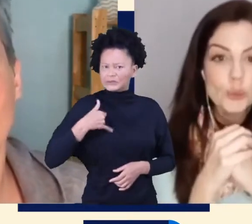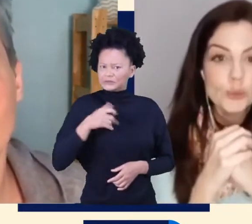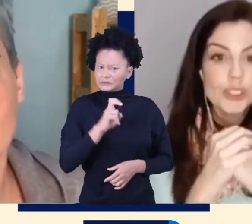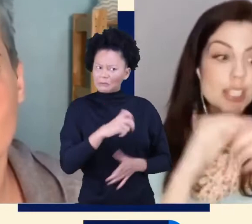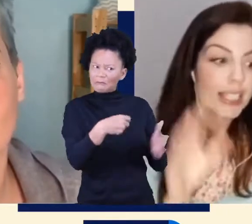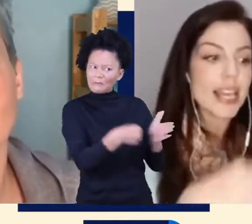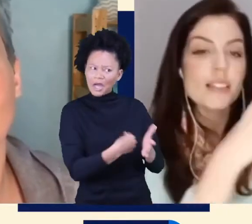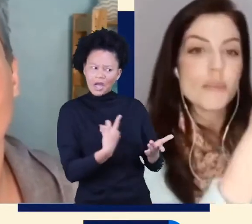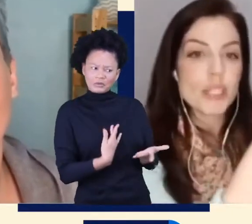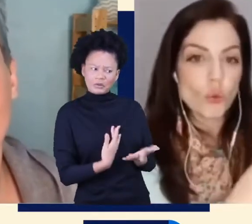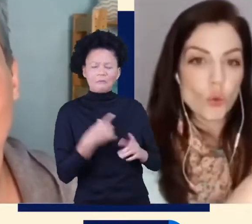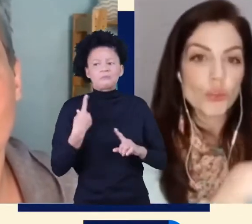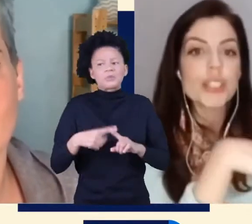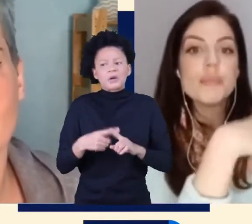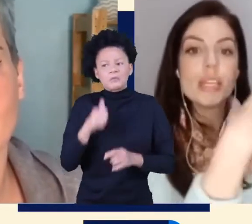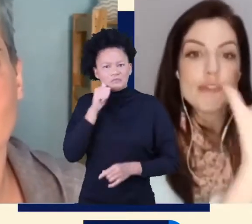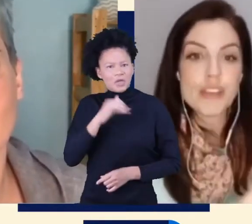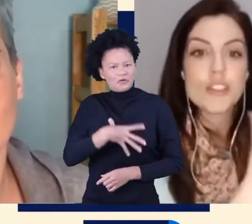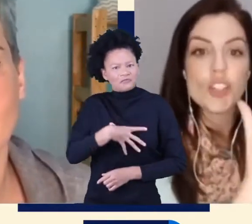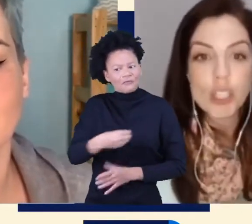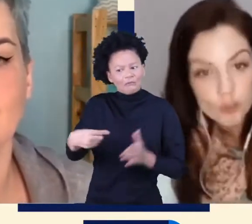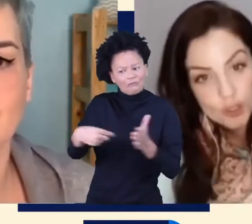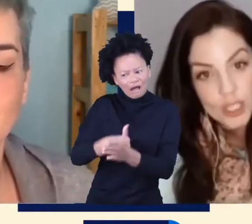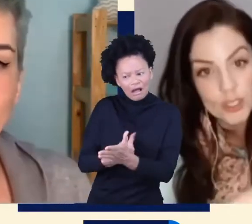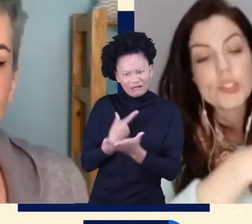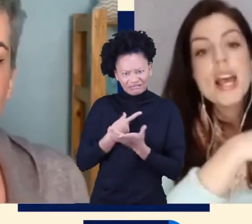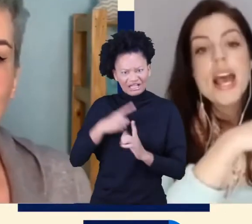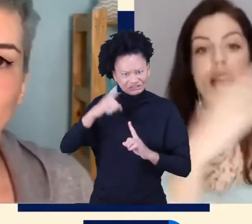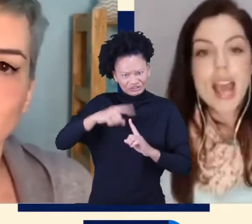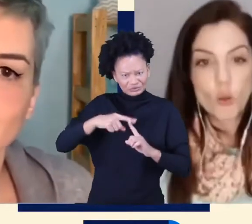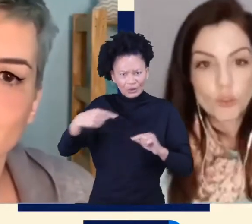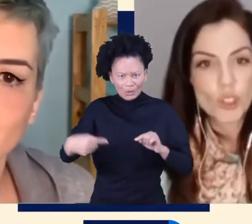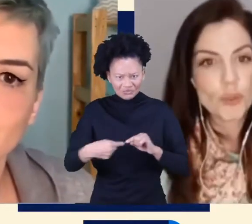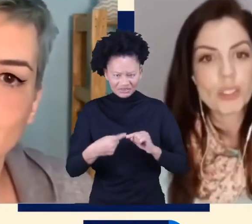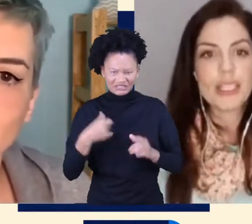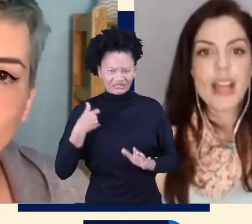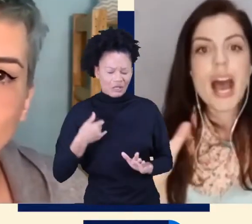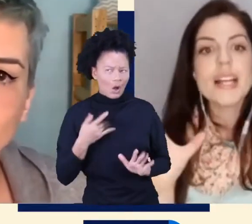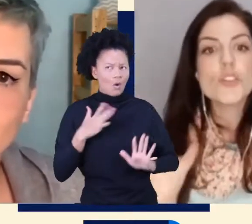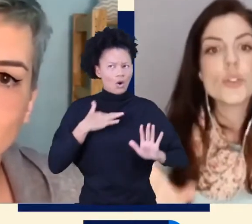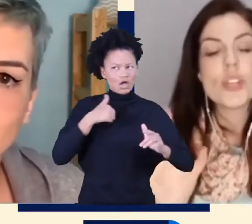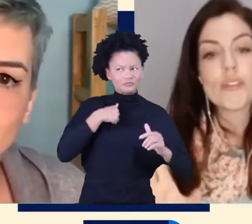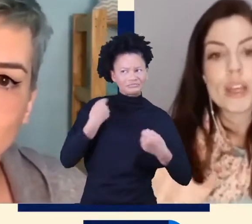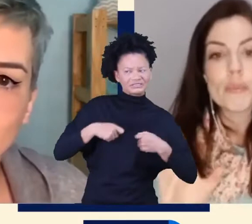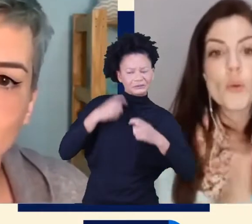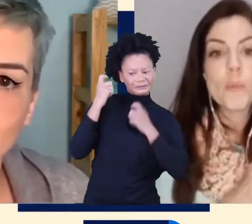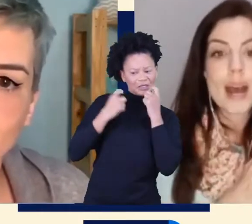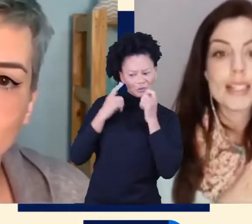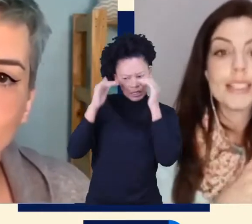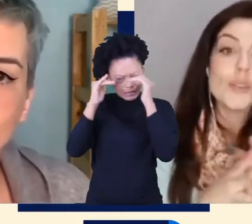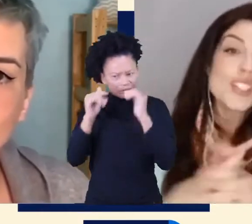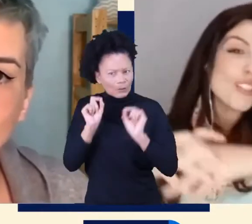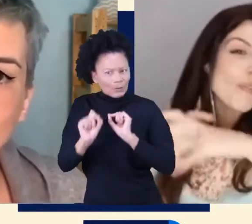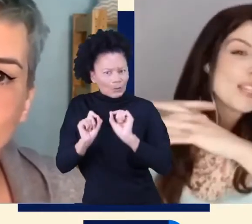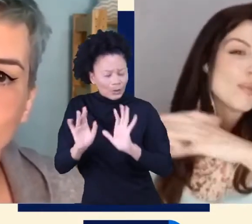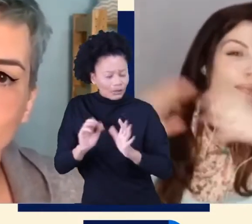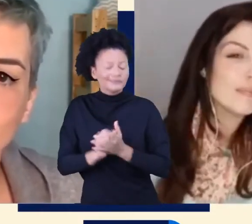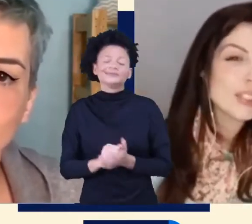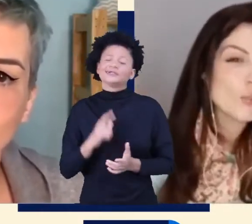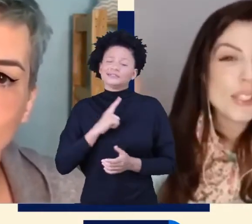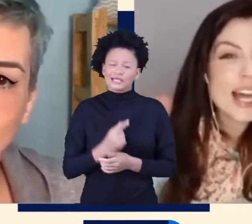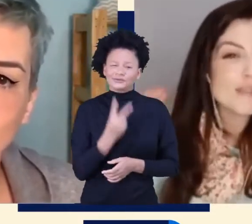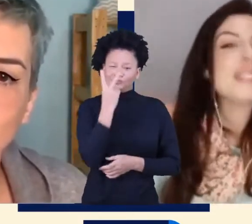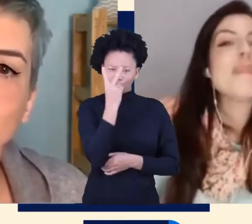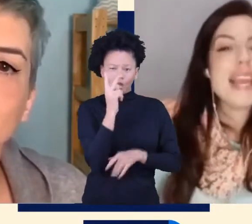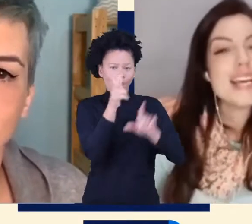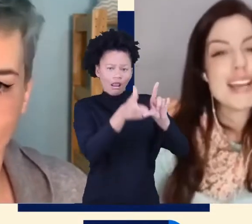tal pergunta? Será que essa pergunta da minha filha de tantos anos é algo típico da idade ou eu tenho que ficar preocupada? Então a gente fez